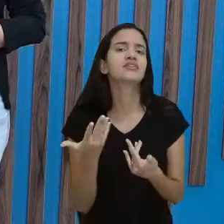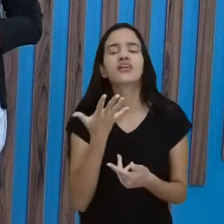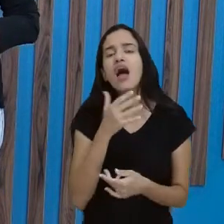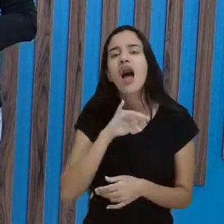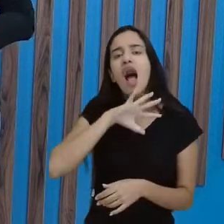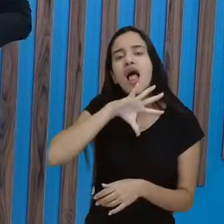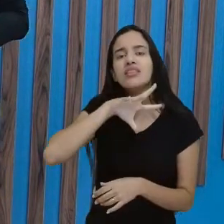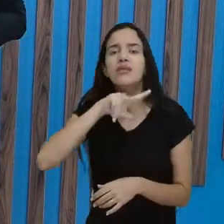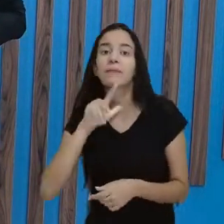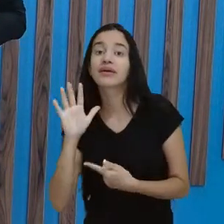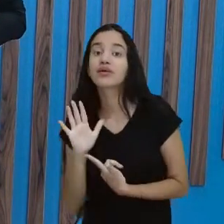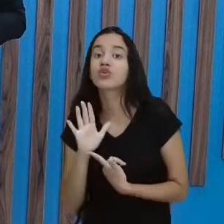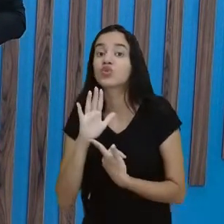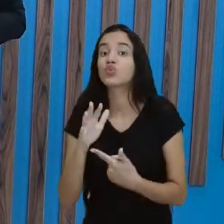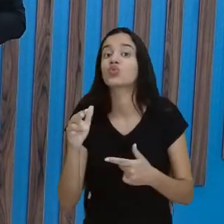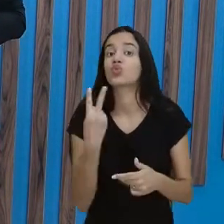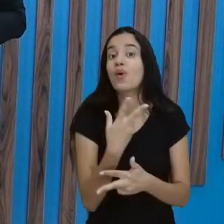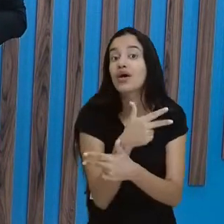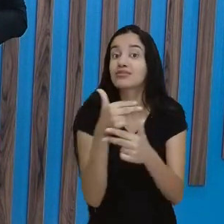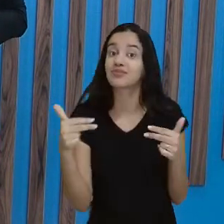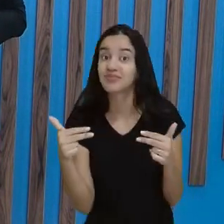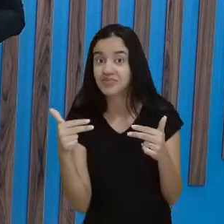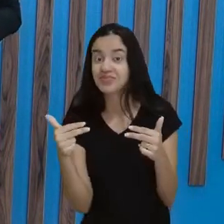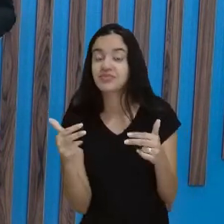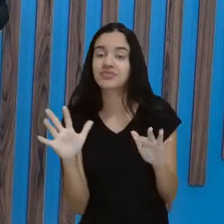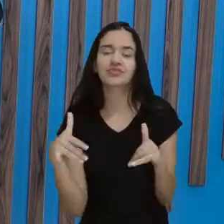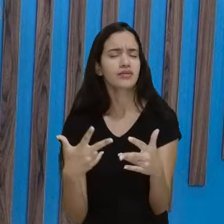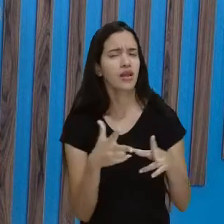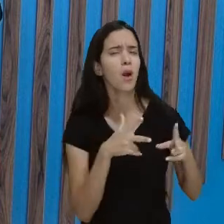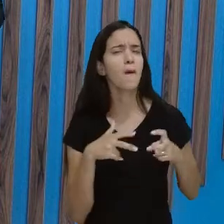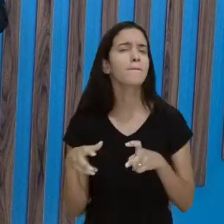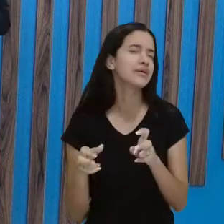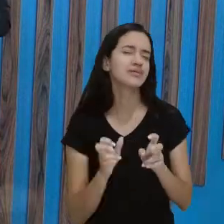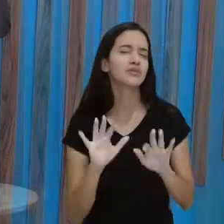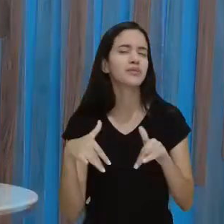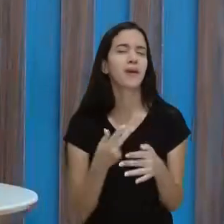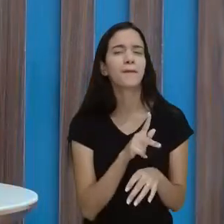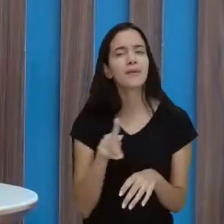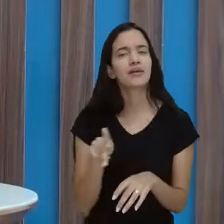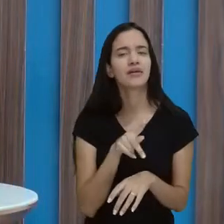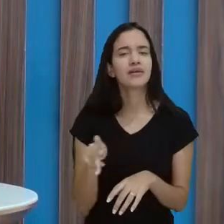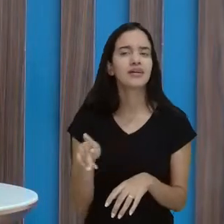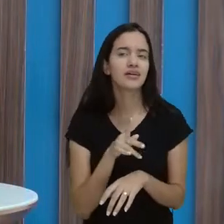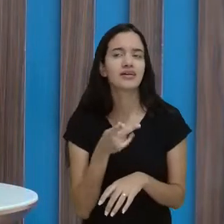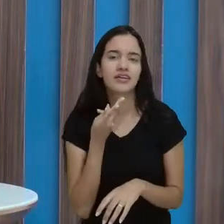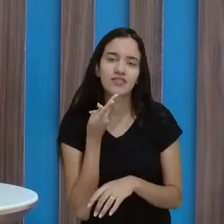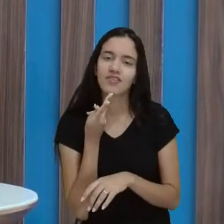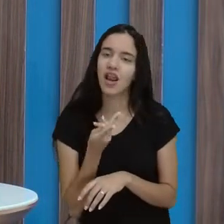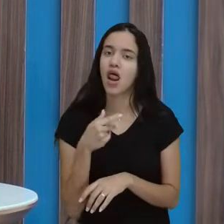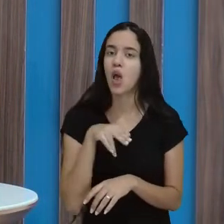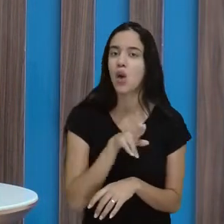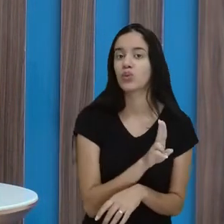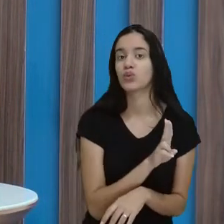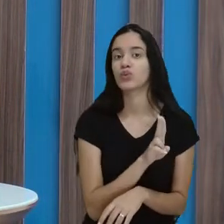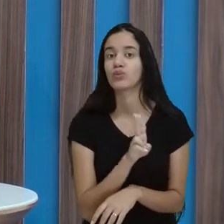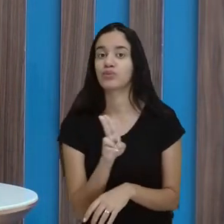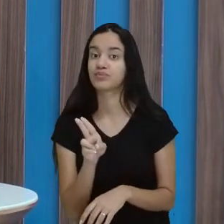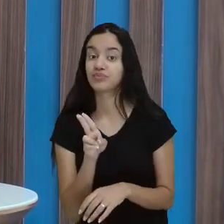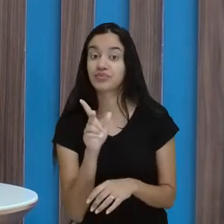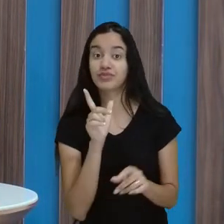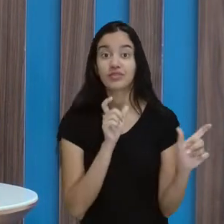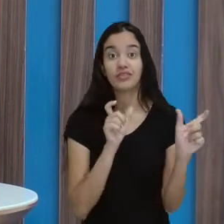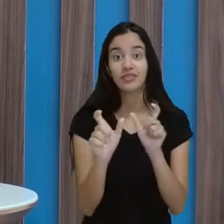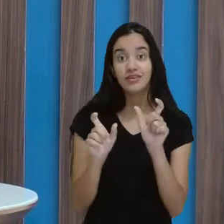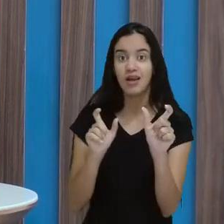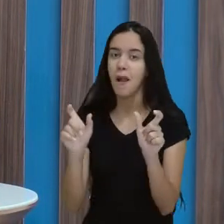em comum? São duas coisas. Eu percebi, professora Keise, Sim. que você, ao falar o nome, né, as